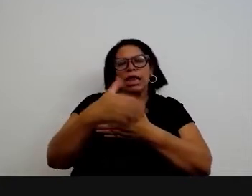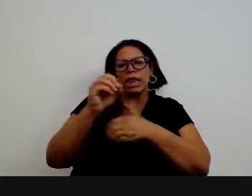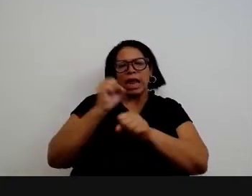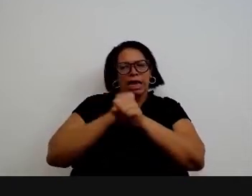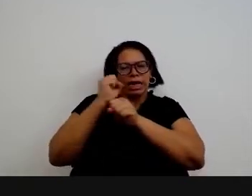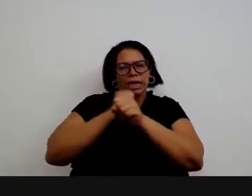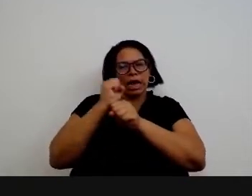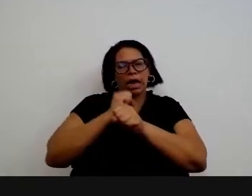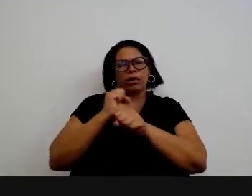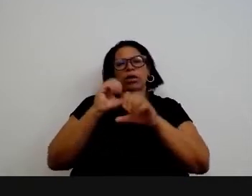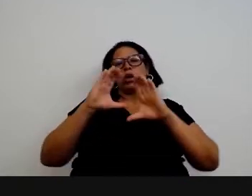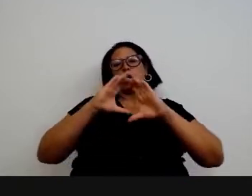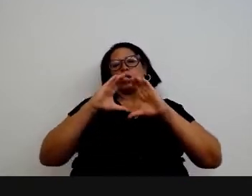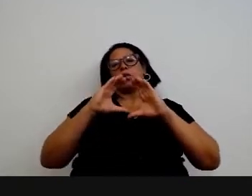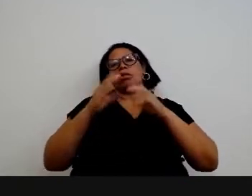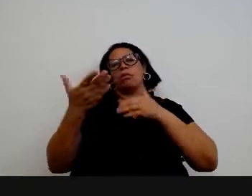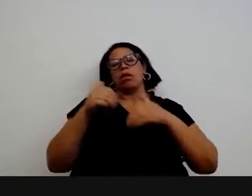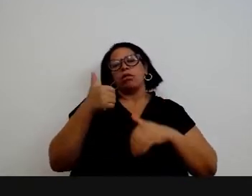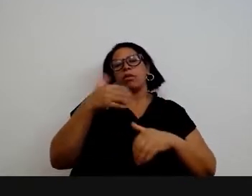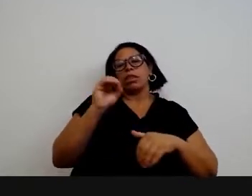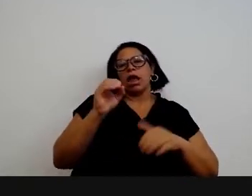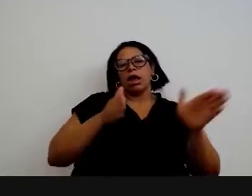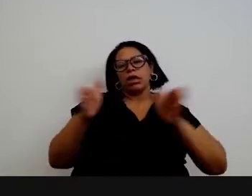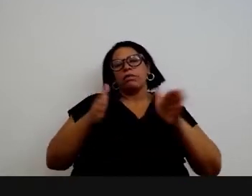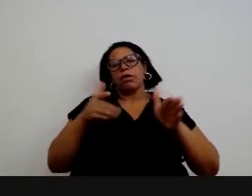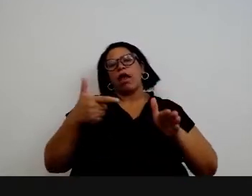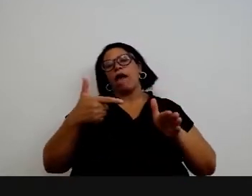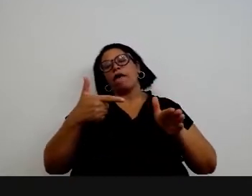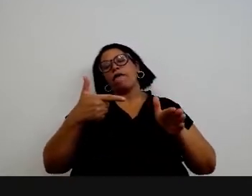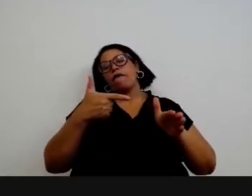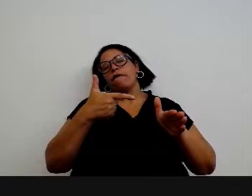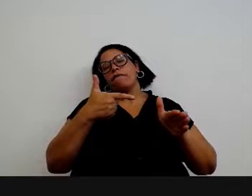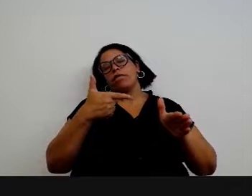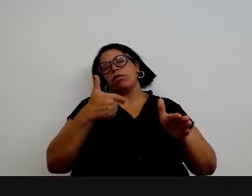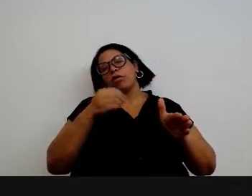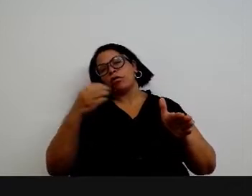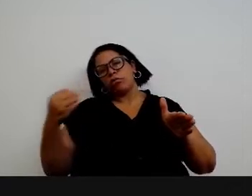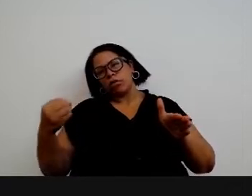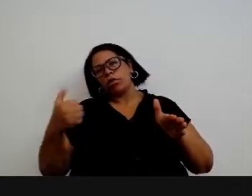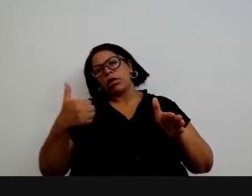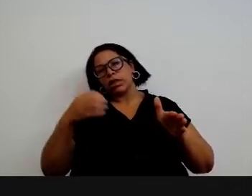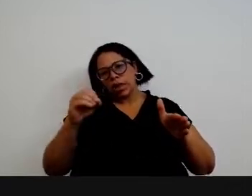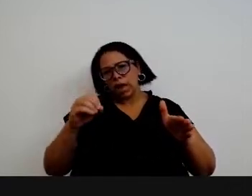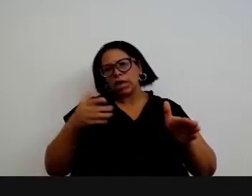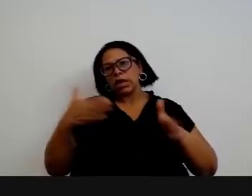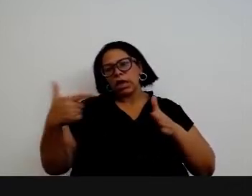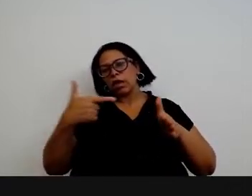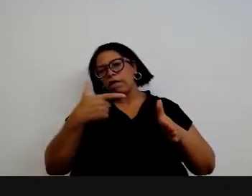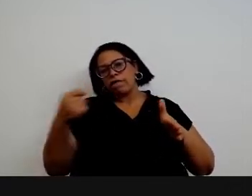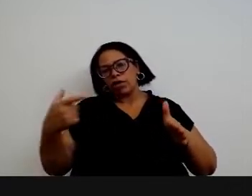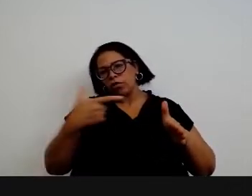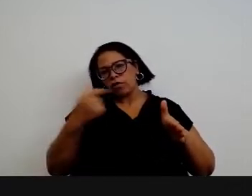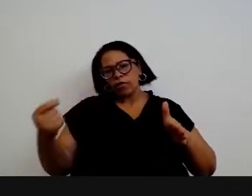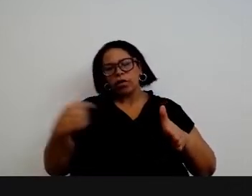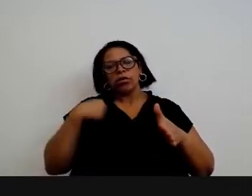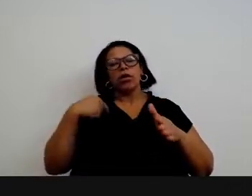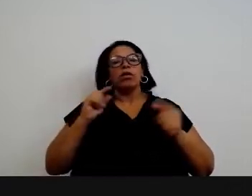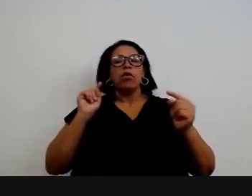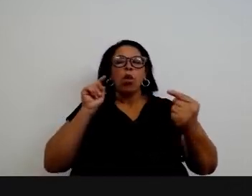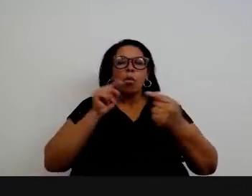10 anos. Era um ciclo de 2010 a 2020, em que a missão, né, foi